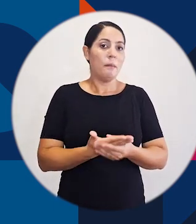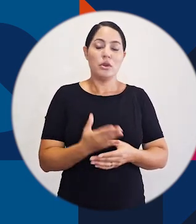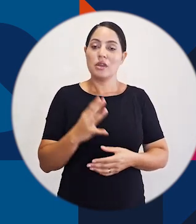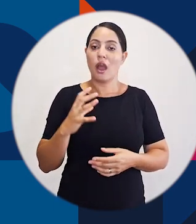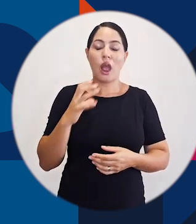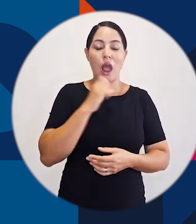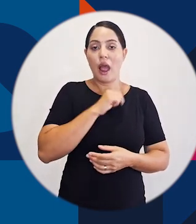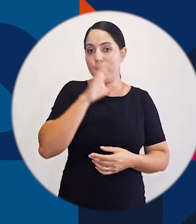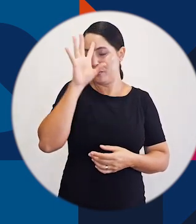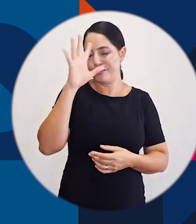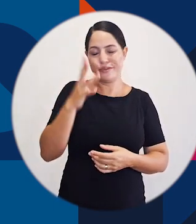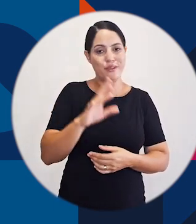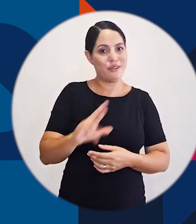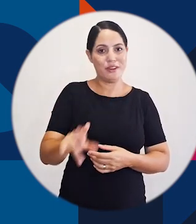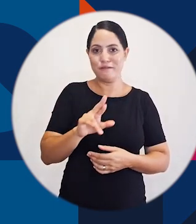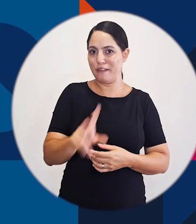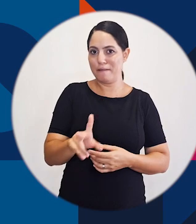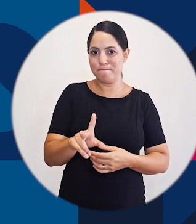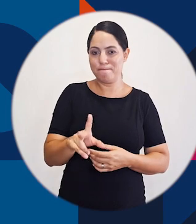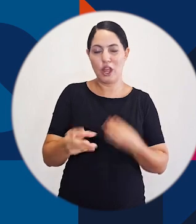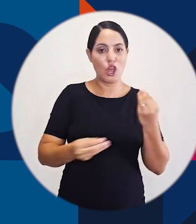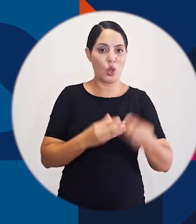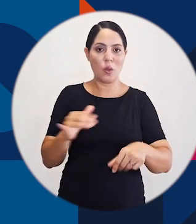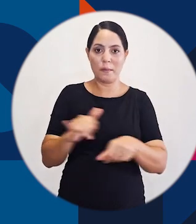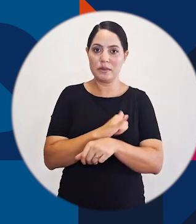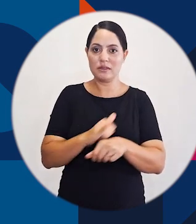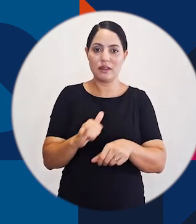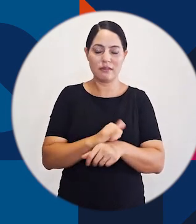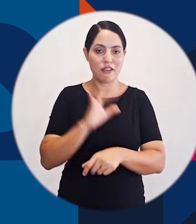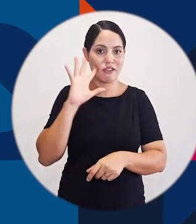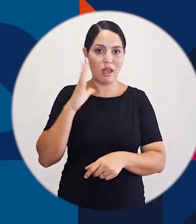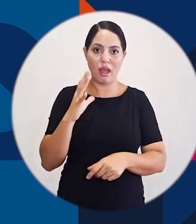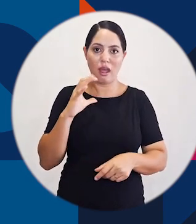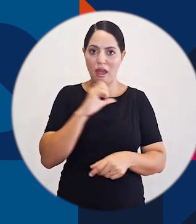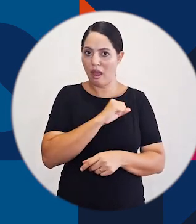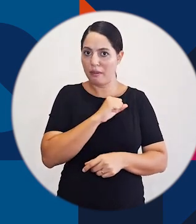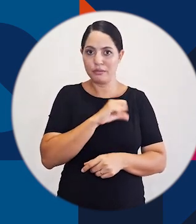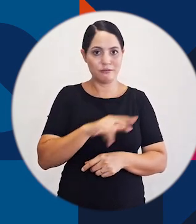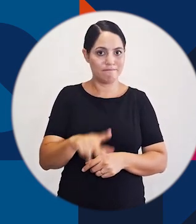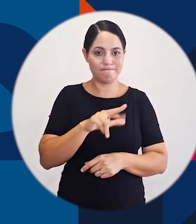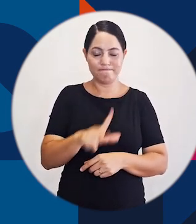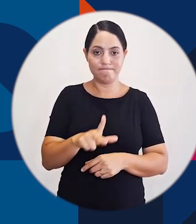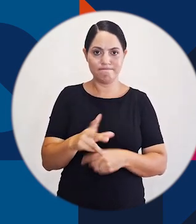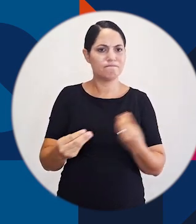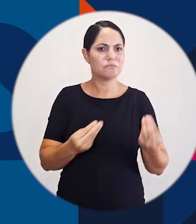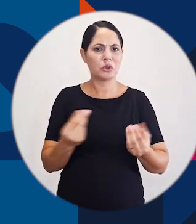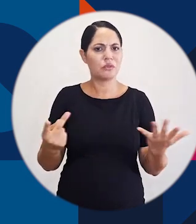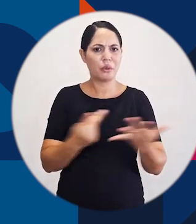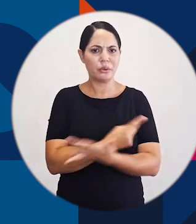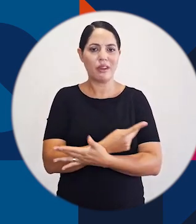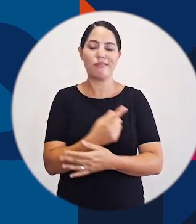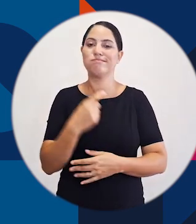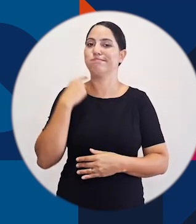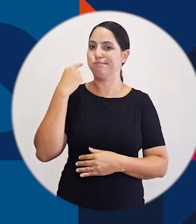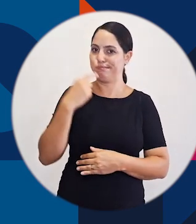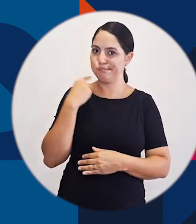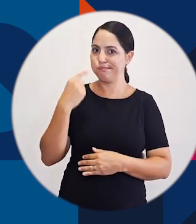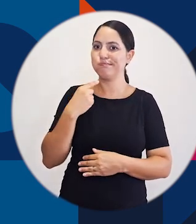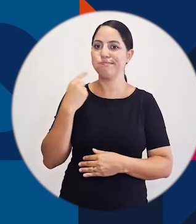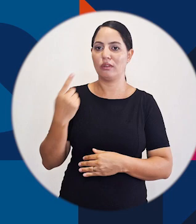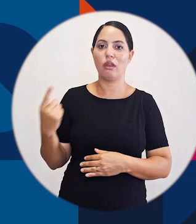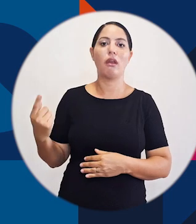processo andar e chegar ao final com a solução da pretensão, o advogado terá